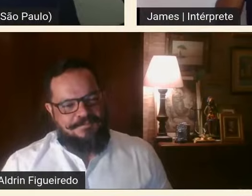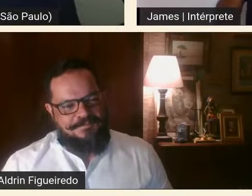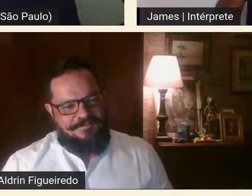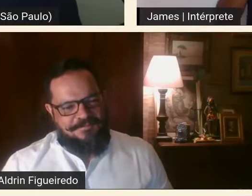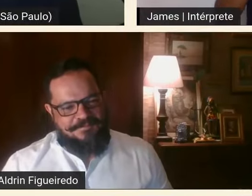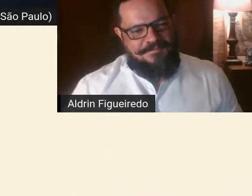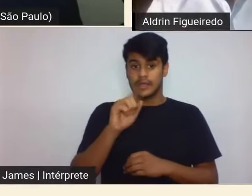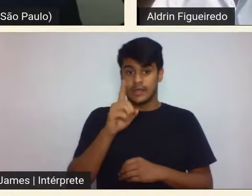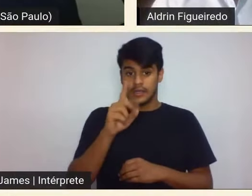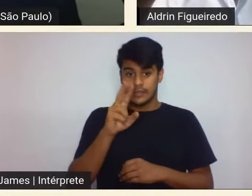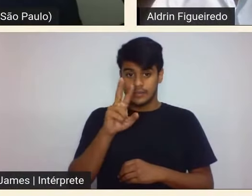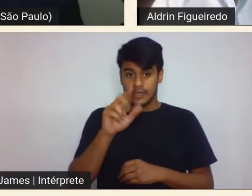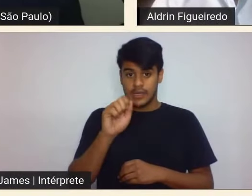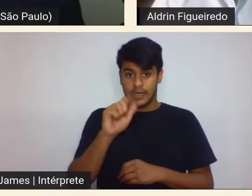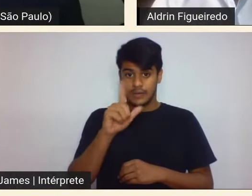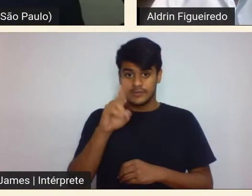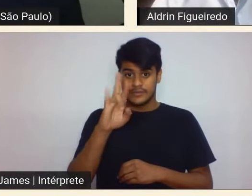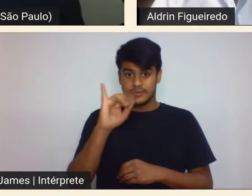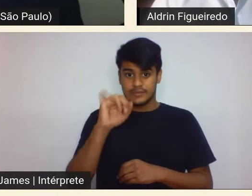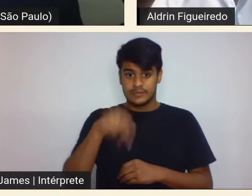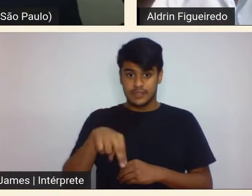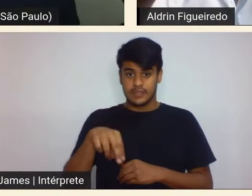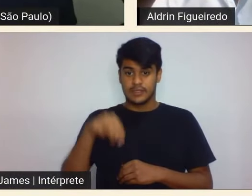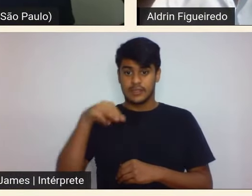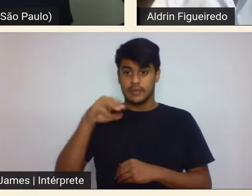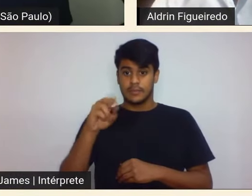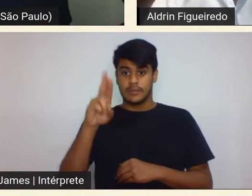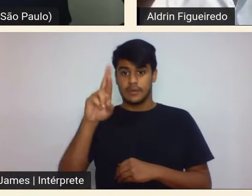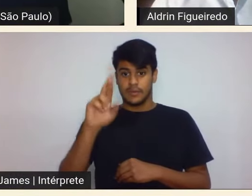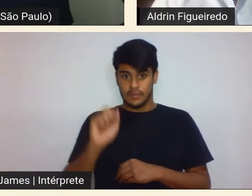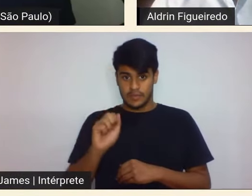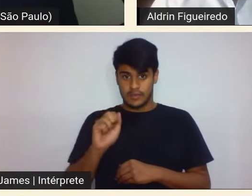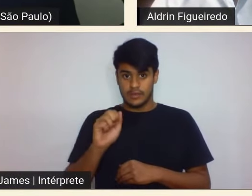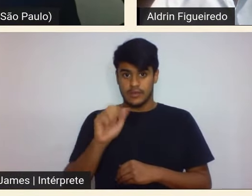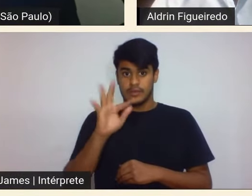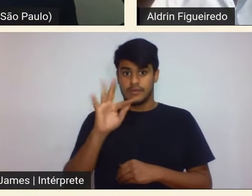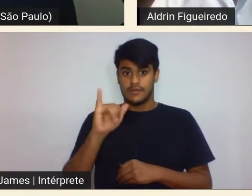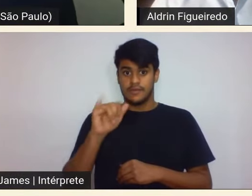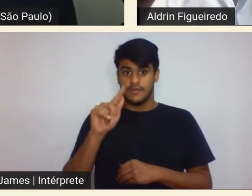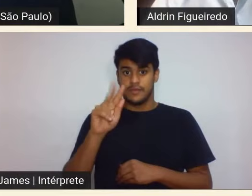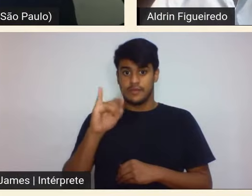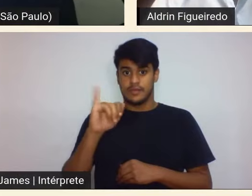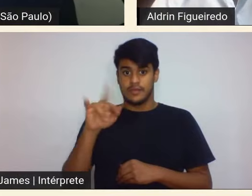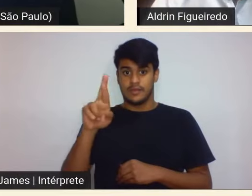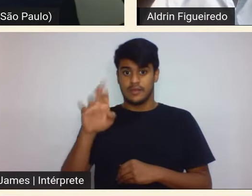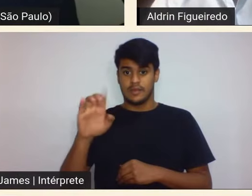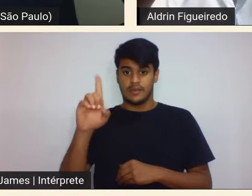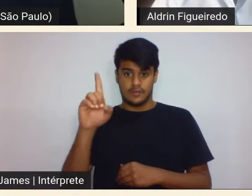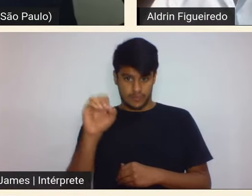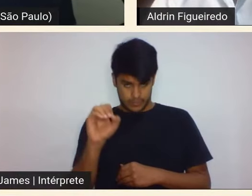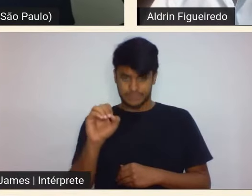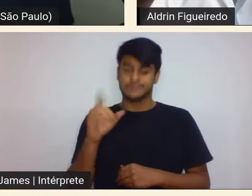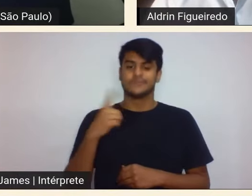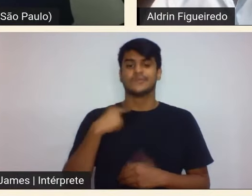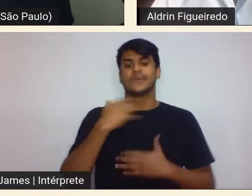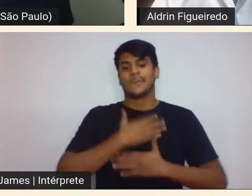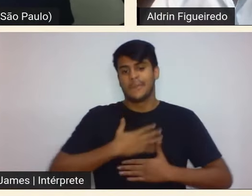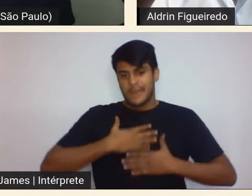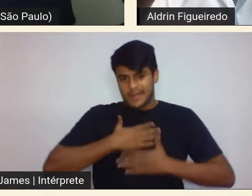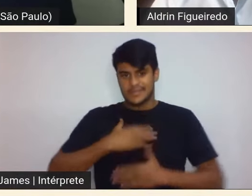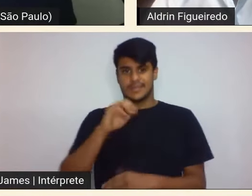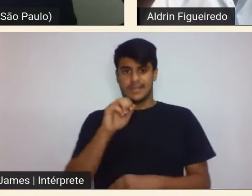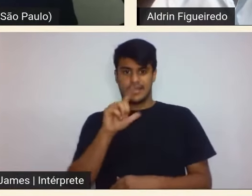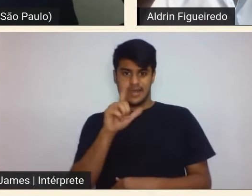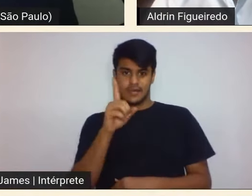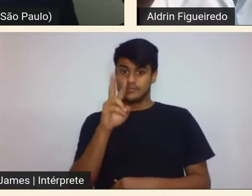Aldrin Figueiredo, Moura Figueiredo, mas eu acho que posso chamá-lo de Aldrin Figueiredo. Muito prazer, Aldrin. A gente não se